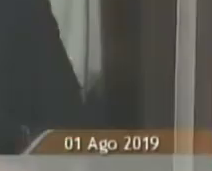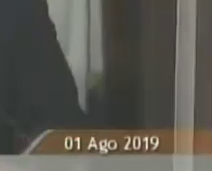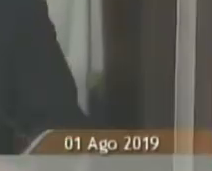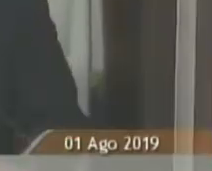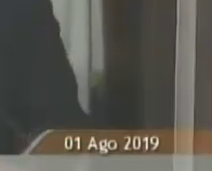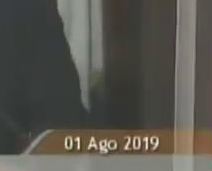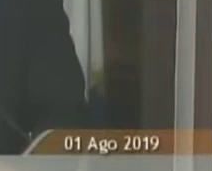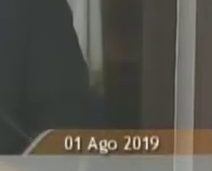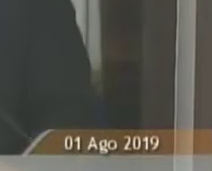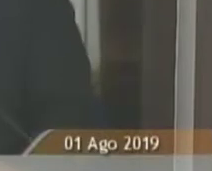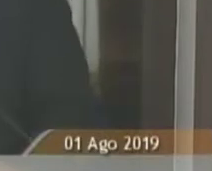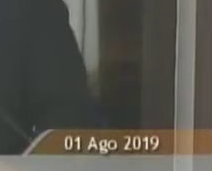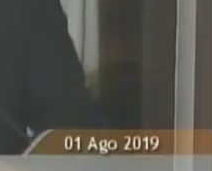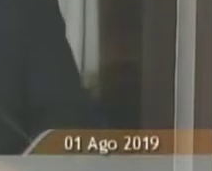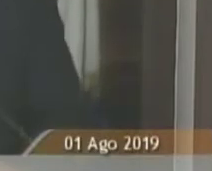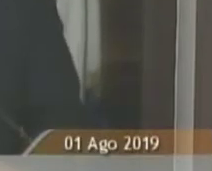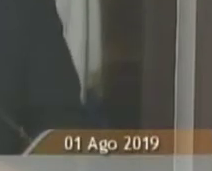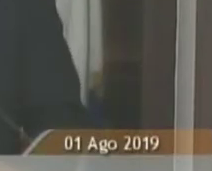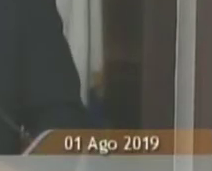Bom dia a todos.